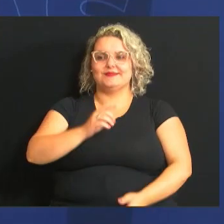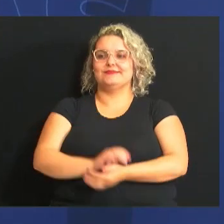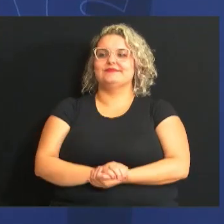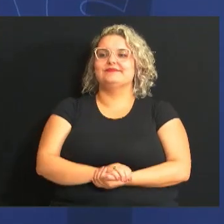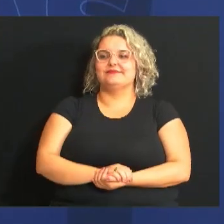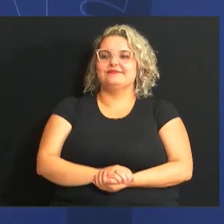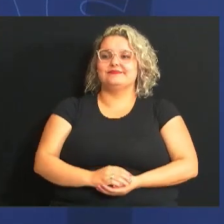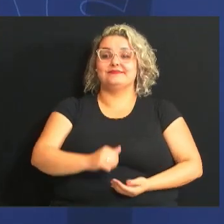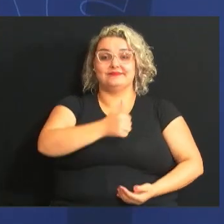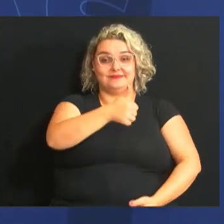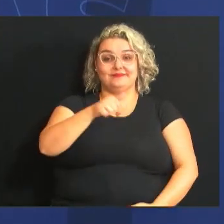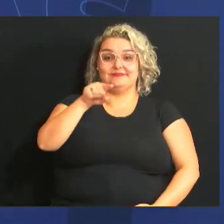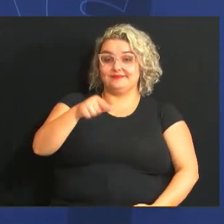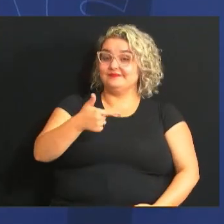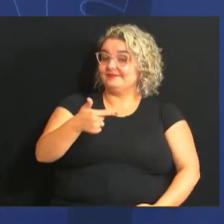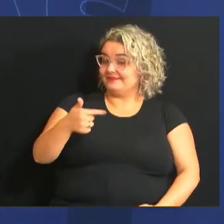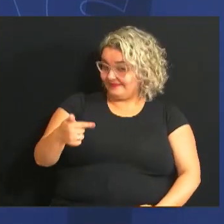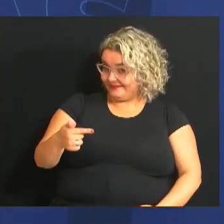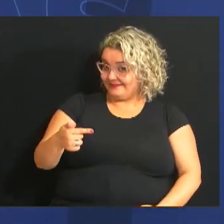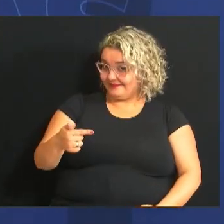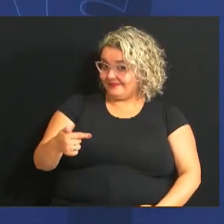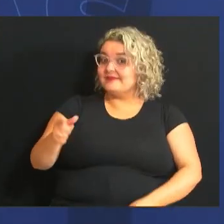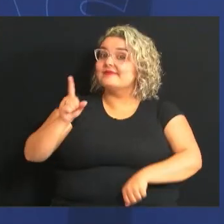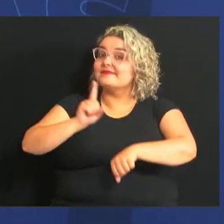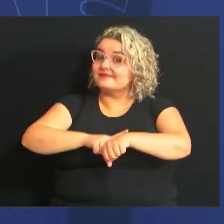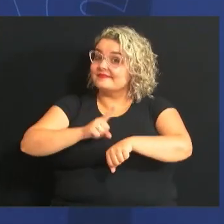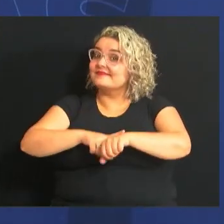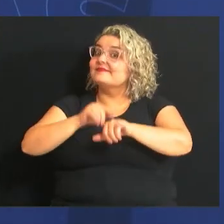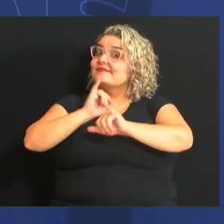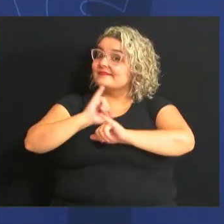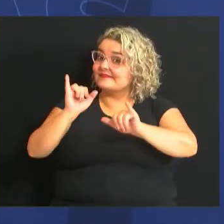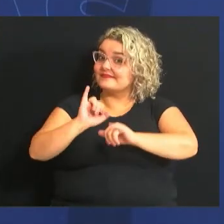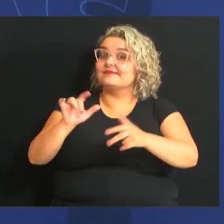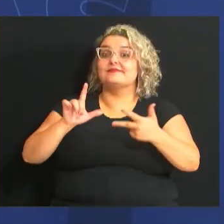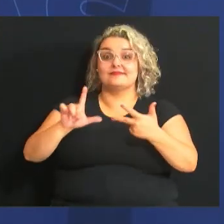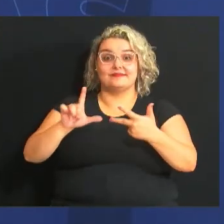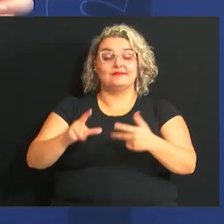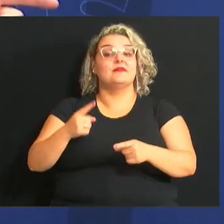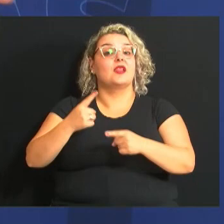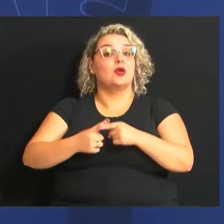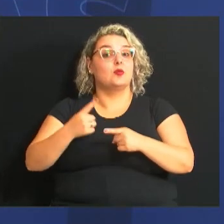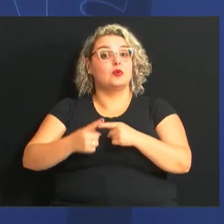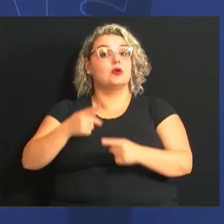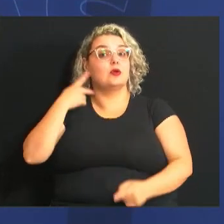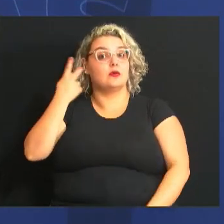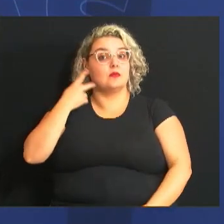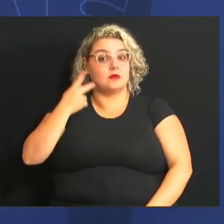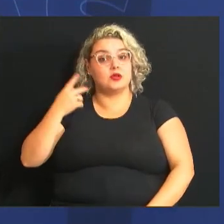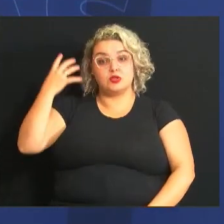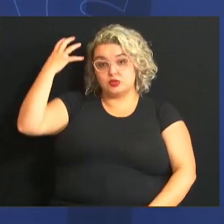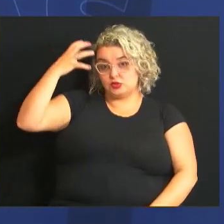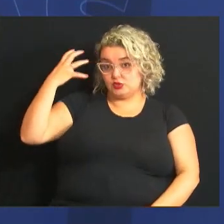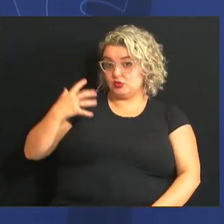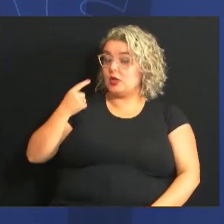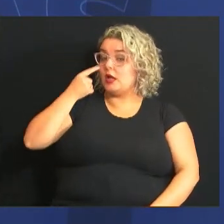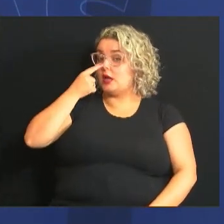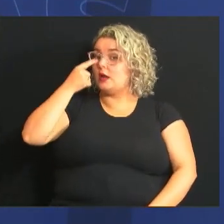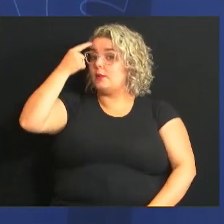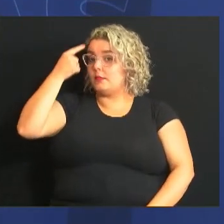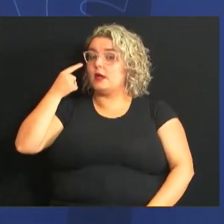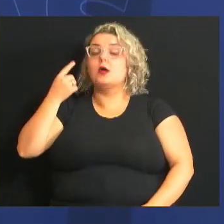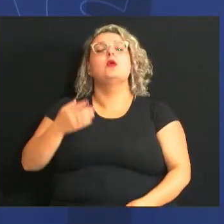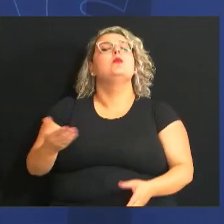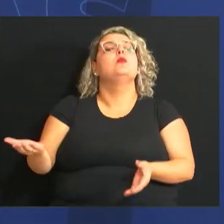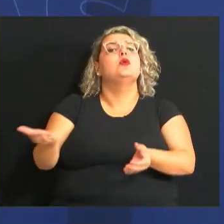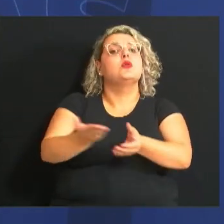11 horas mais 27 minutos, hora das notícias do Legislativo, porque as vereadoras Guida Calisto e Paula Miguel protocolaram